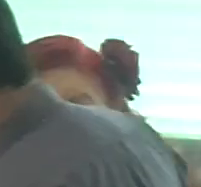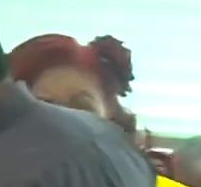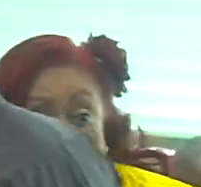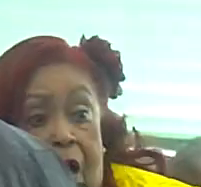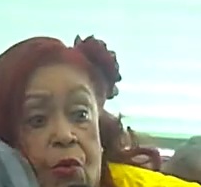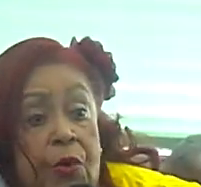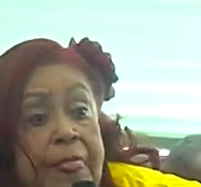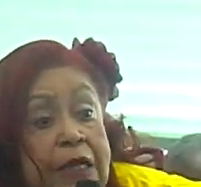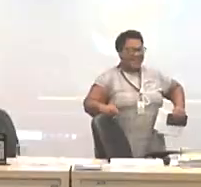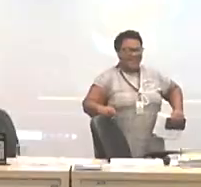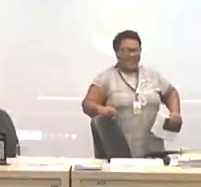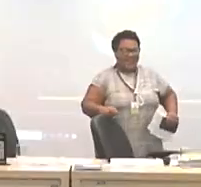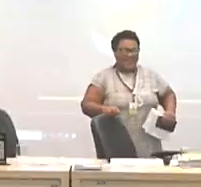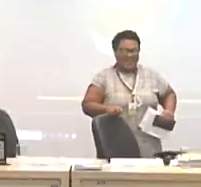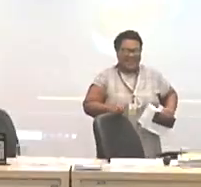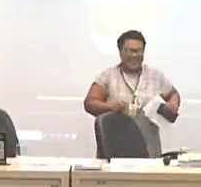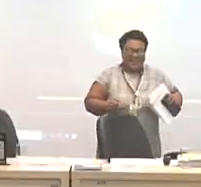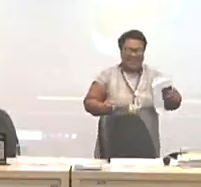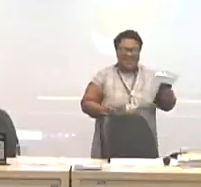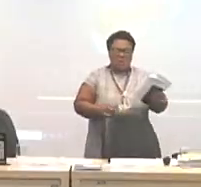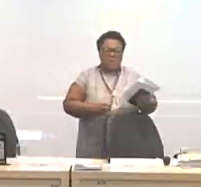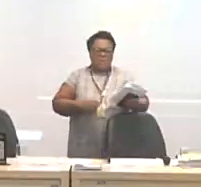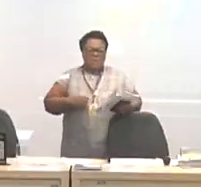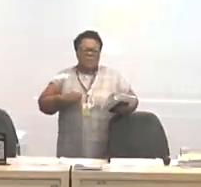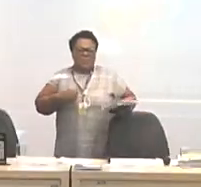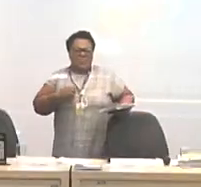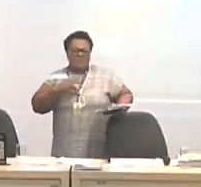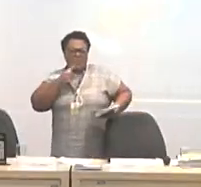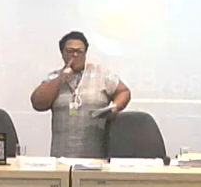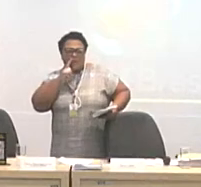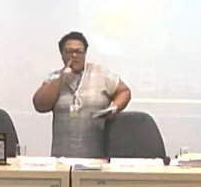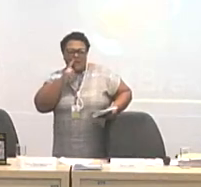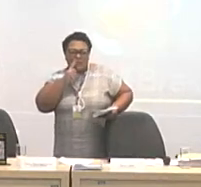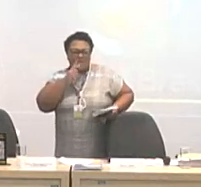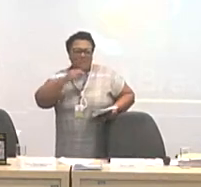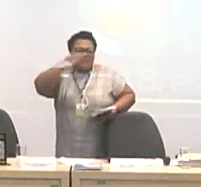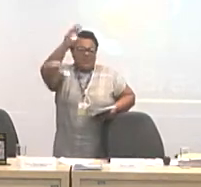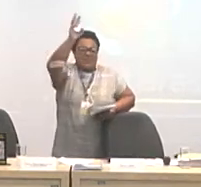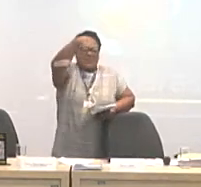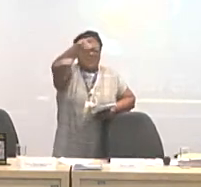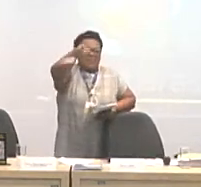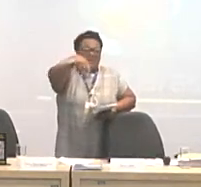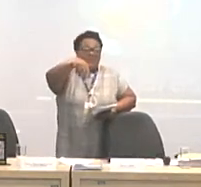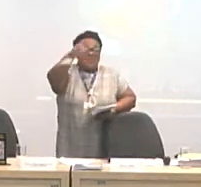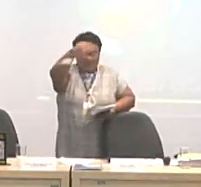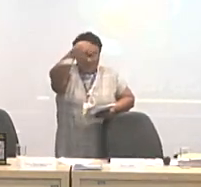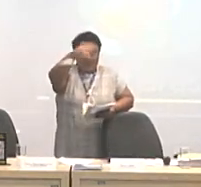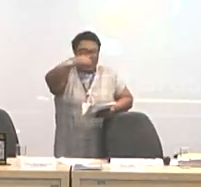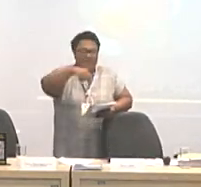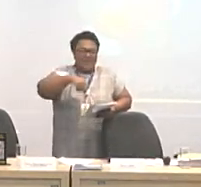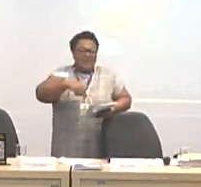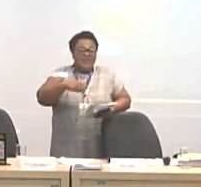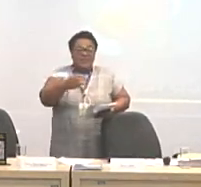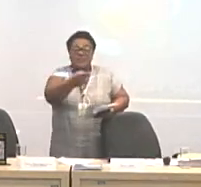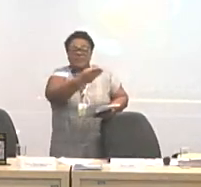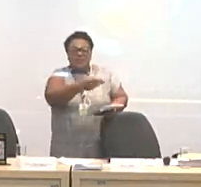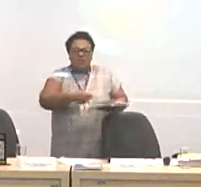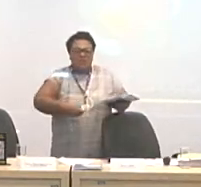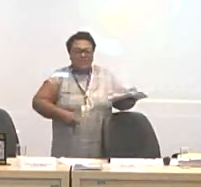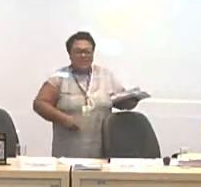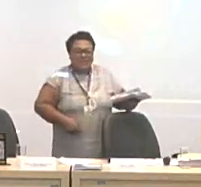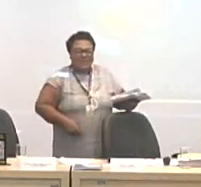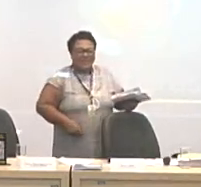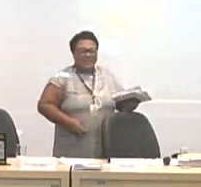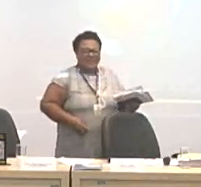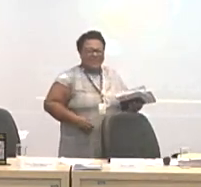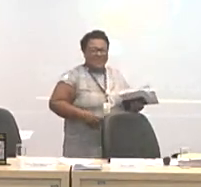O pessoal, nós distribuímos hoje aí o jornal da FAPERJ. Eu gostaria que vocês, que são